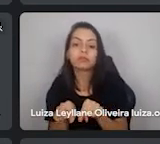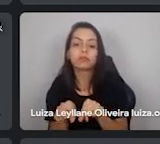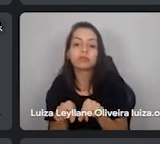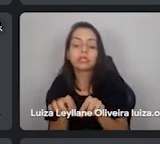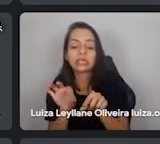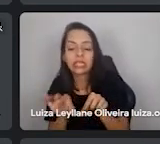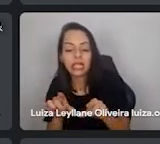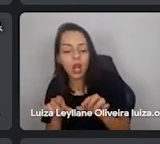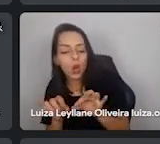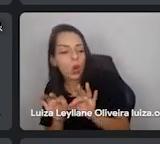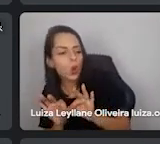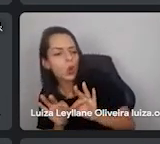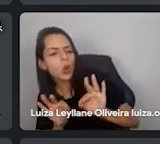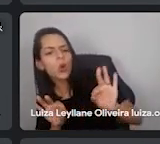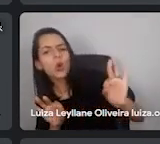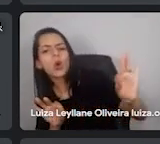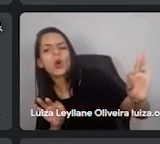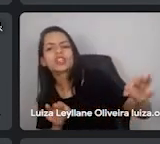ali,